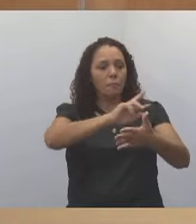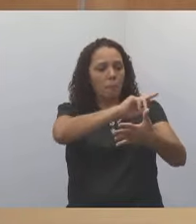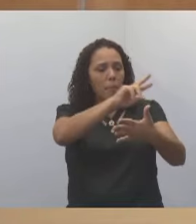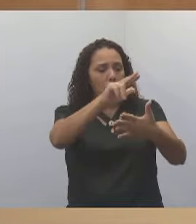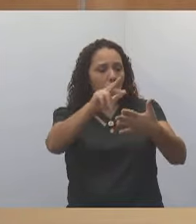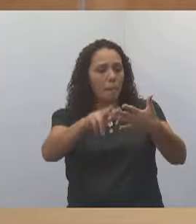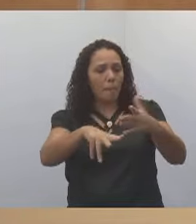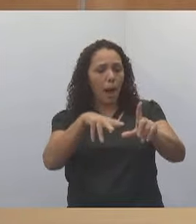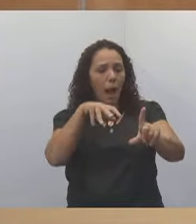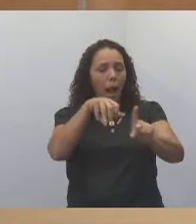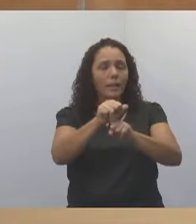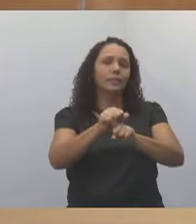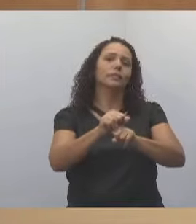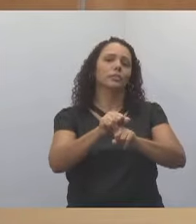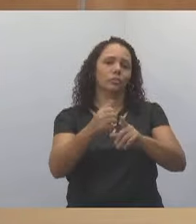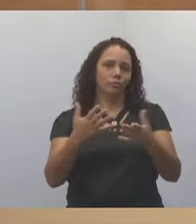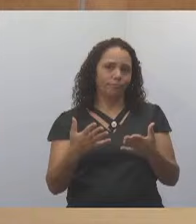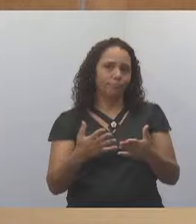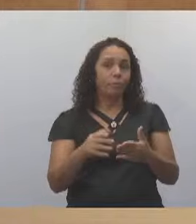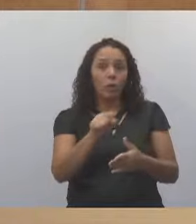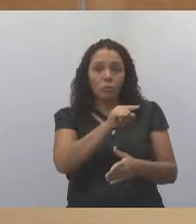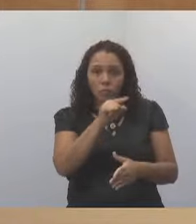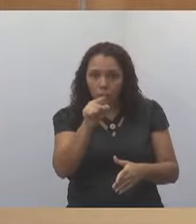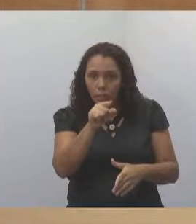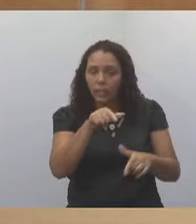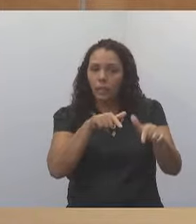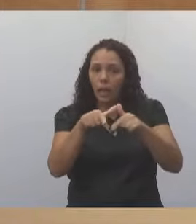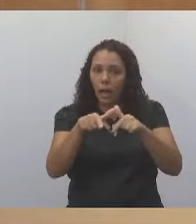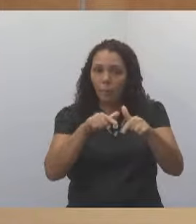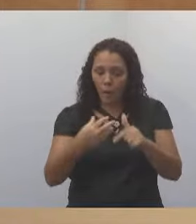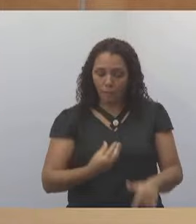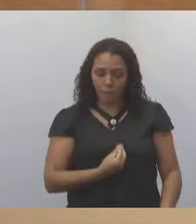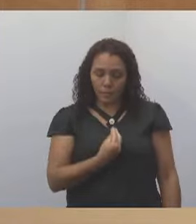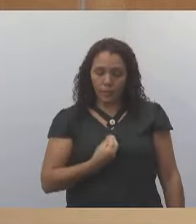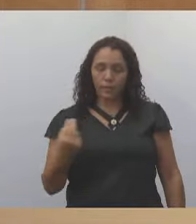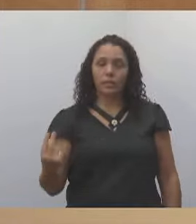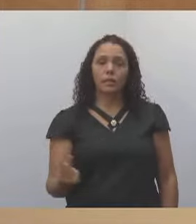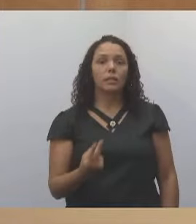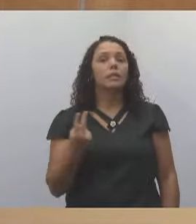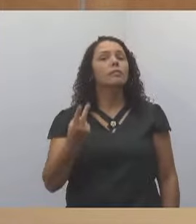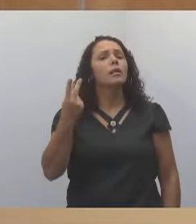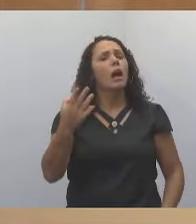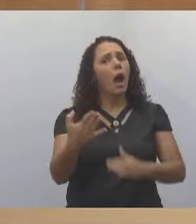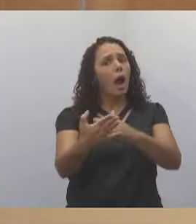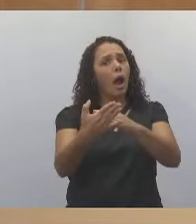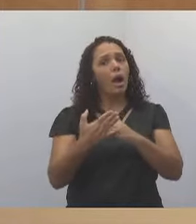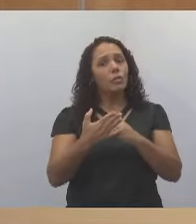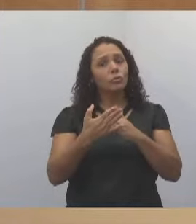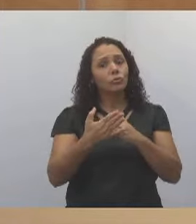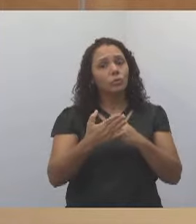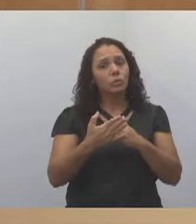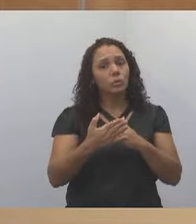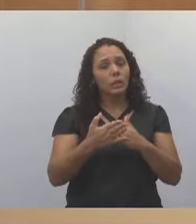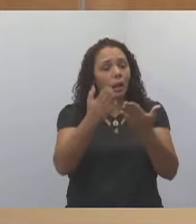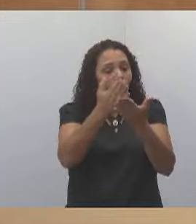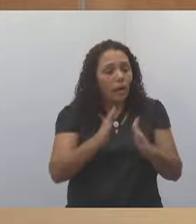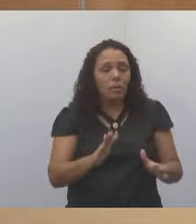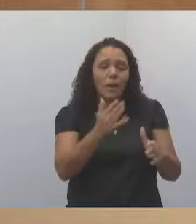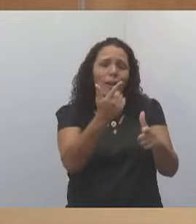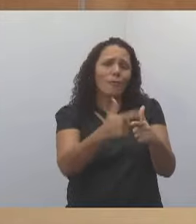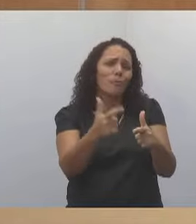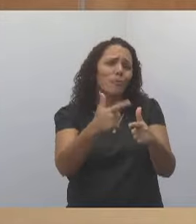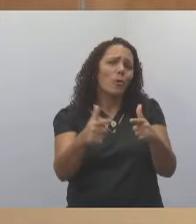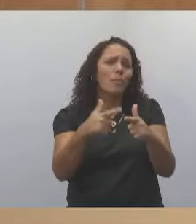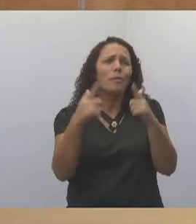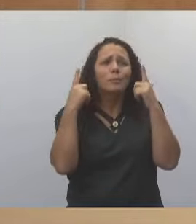são trabalhadores, valorizem a vida de vocês e ajude a gente a combater esse problema